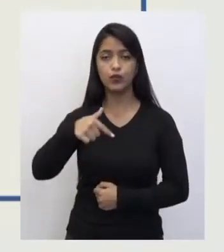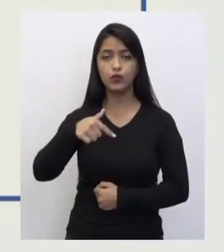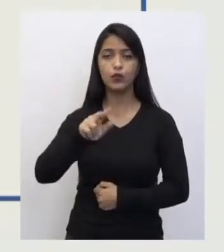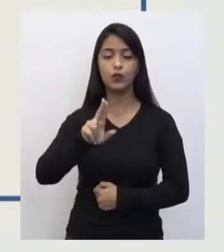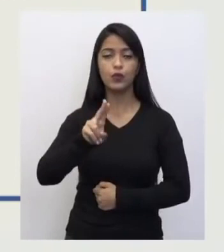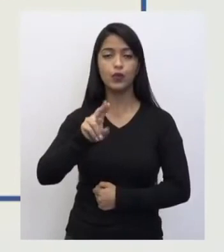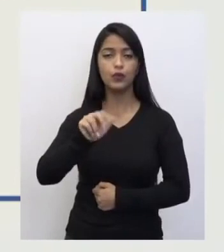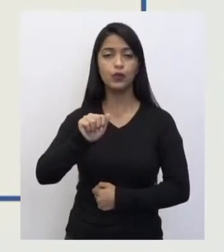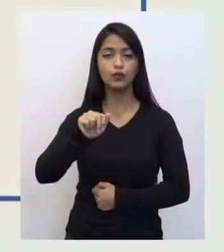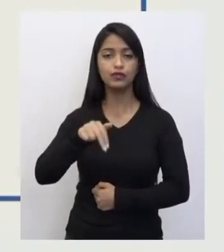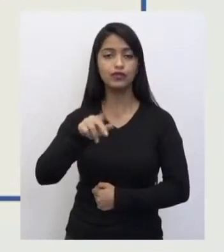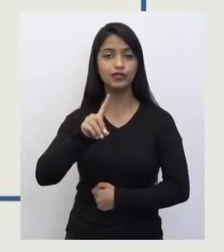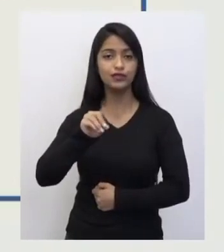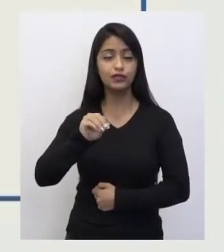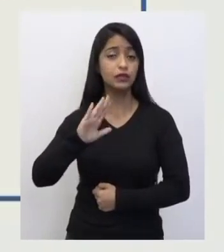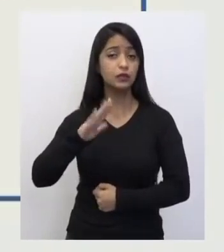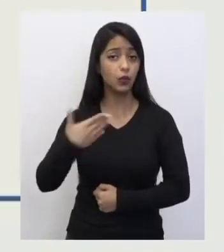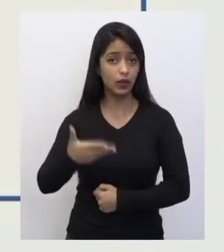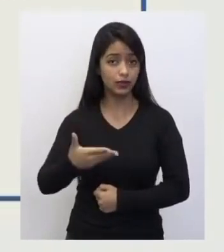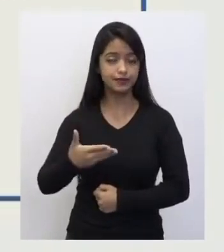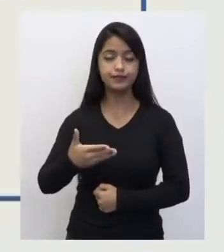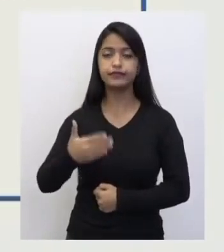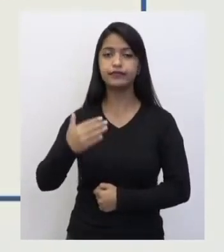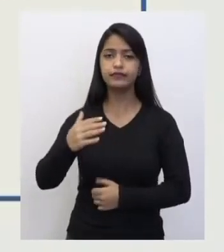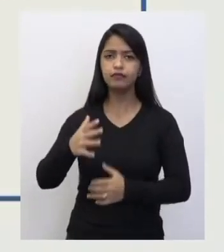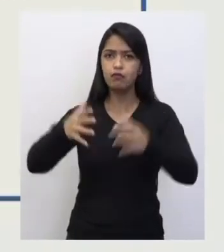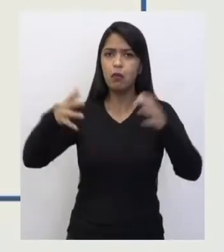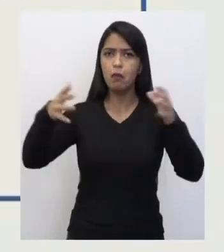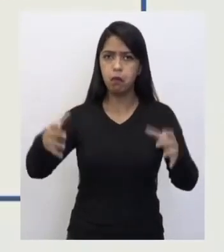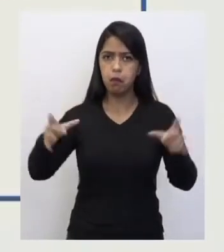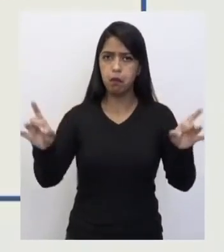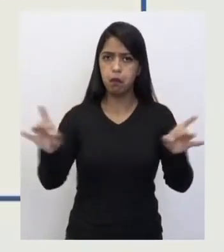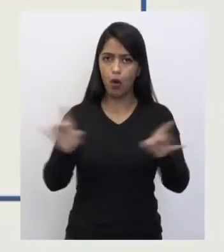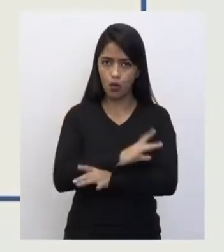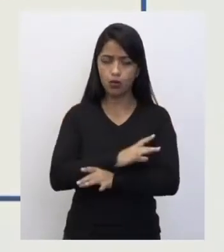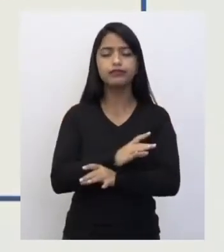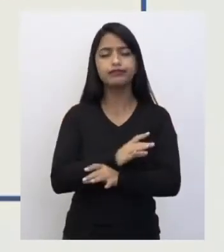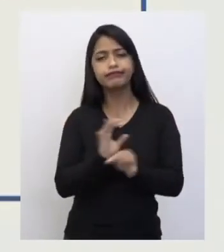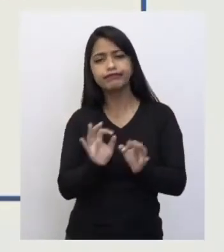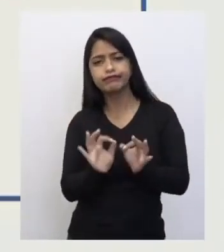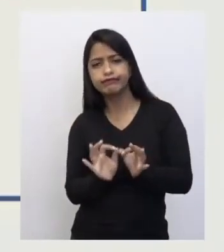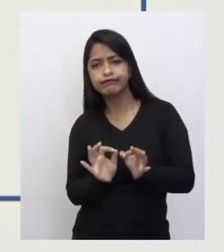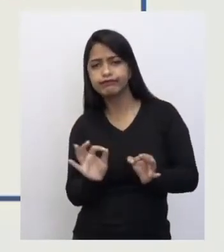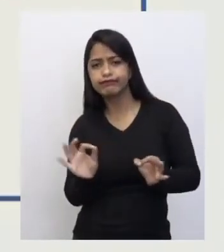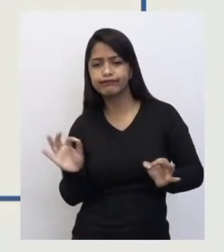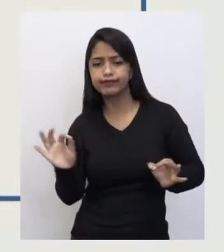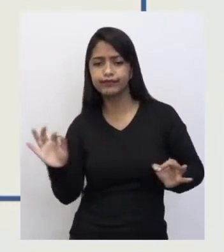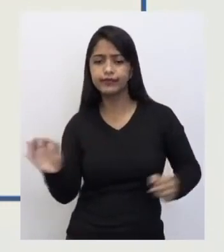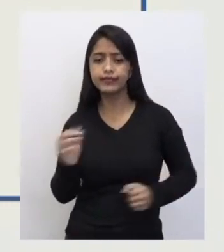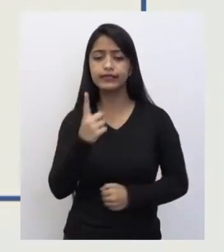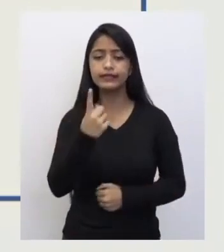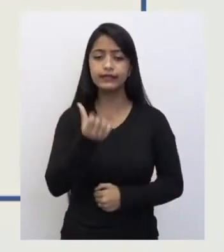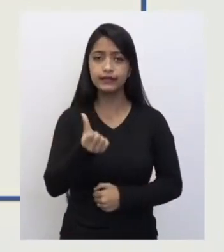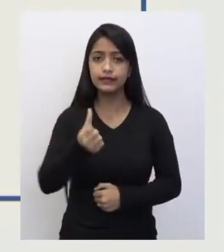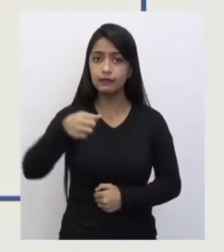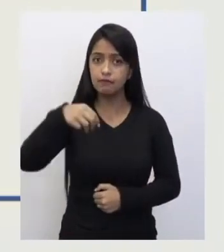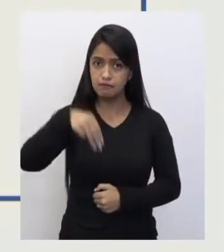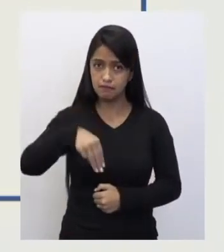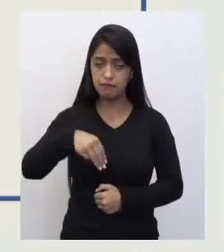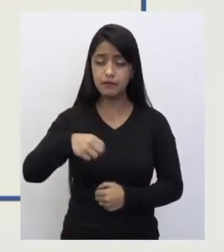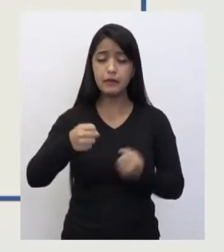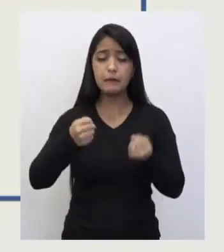adulto, pode medir até 16 metros e pesar 40 toneladas. Então, percebam que eu coloquei mais